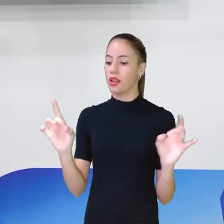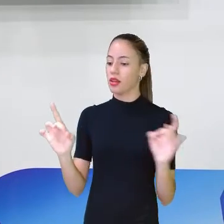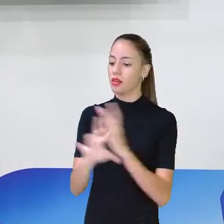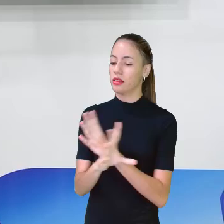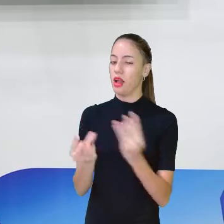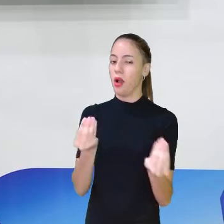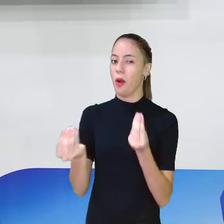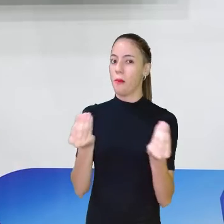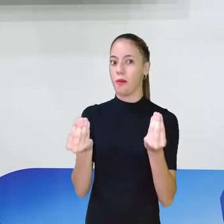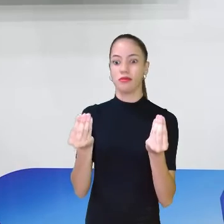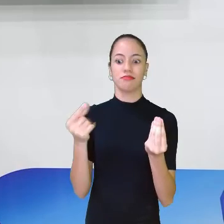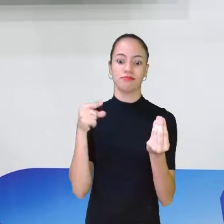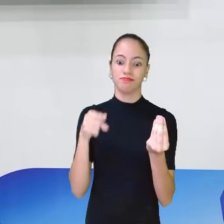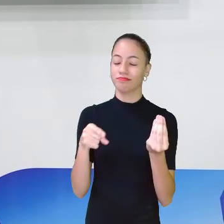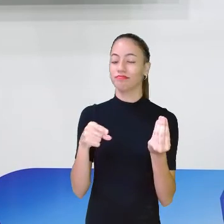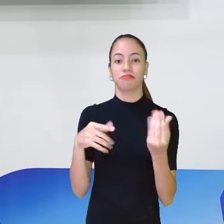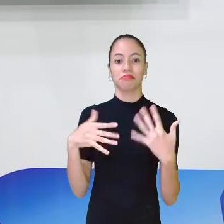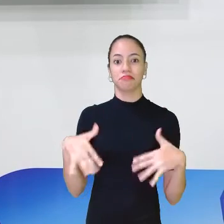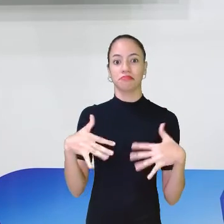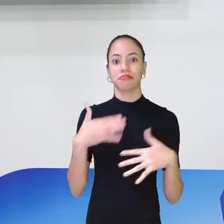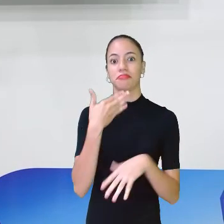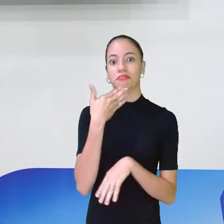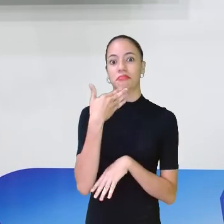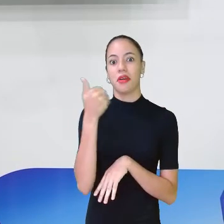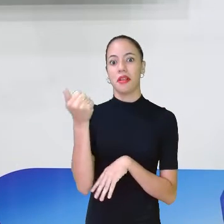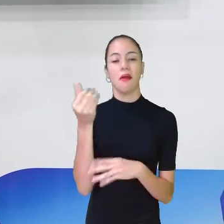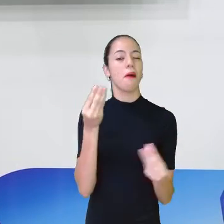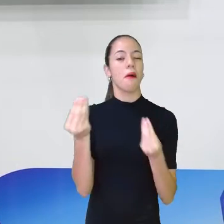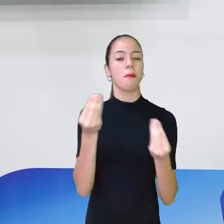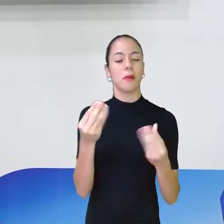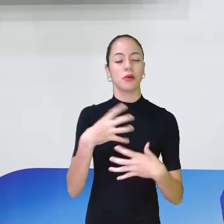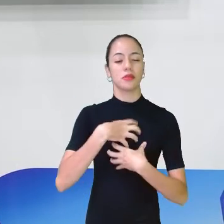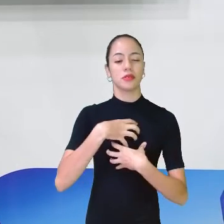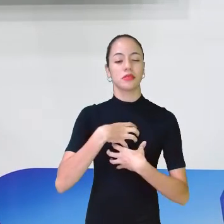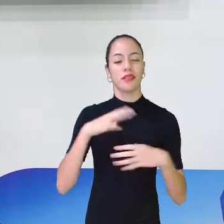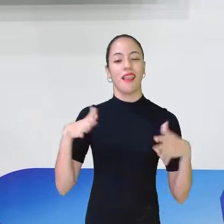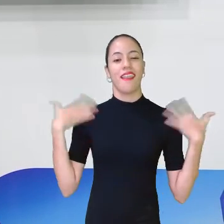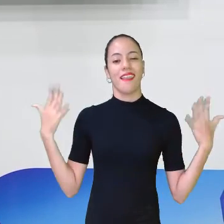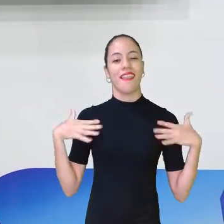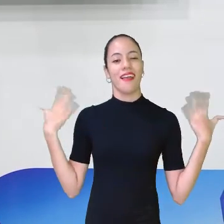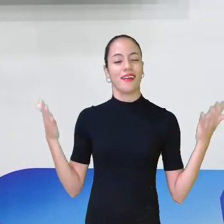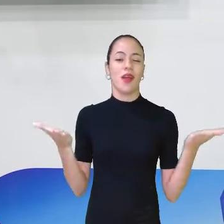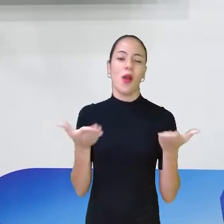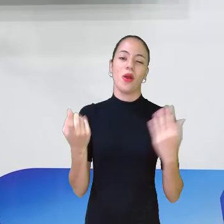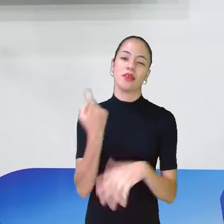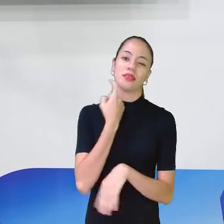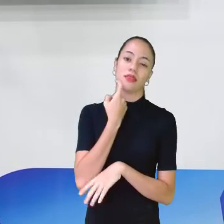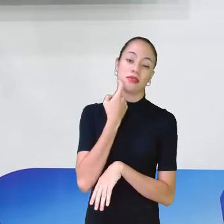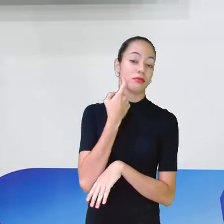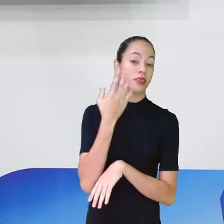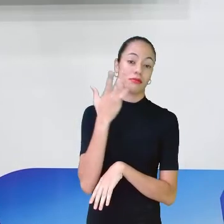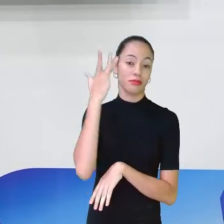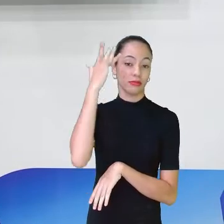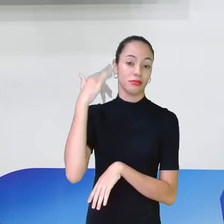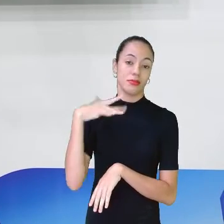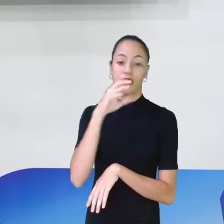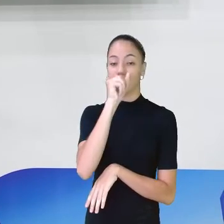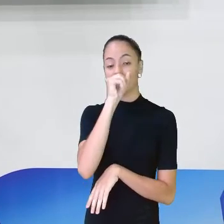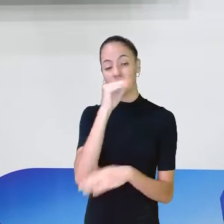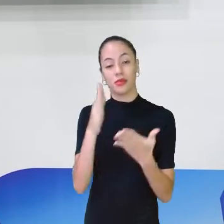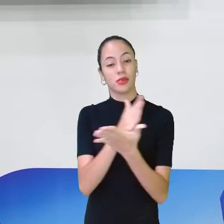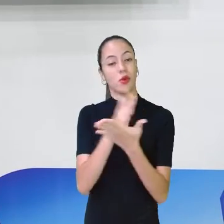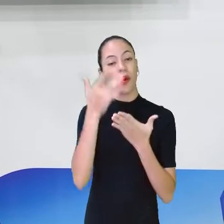da melhor maneira possível, com alegria. É sexta-feira, amanhã é sábado, né? Tem gente que